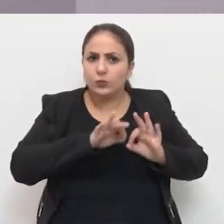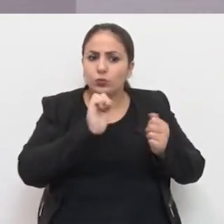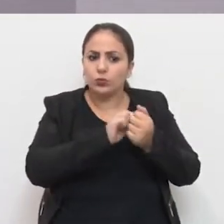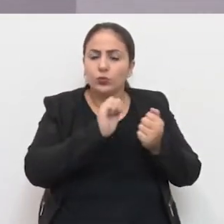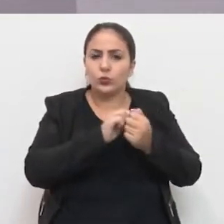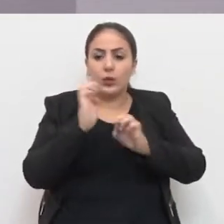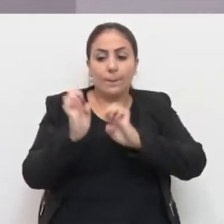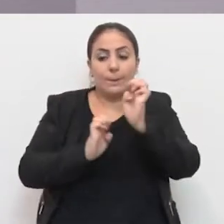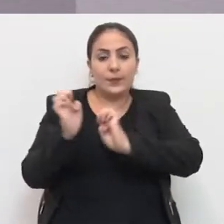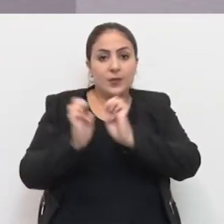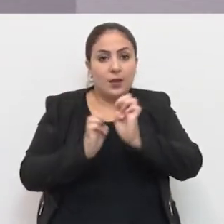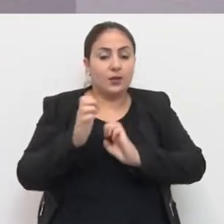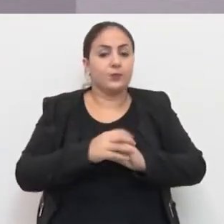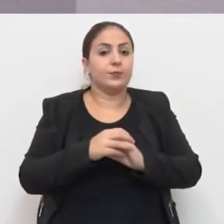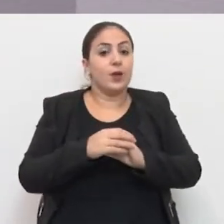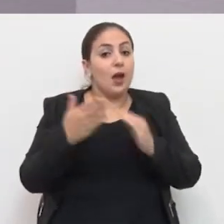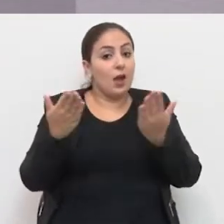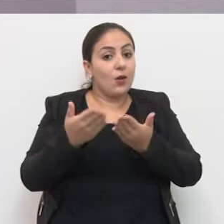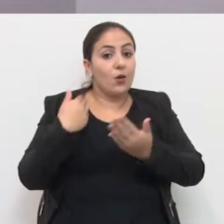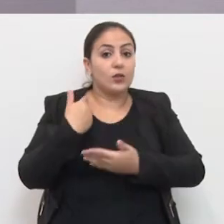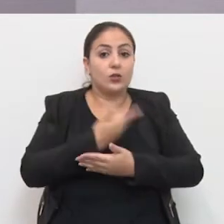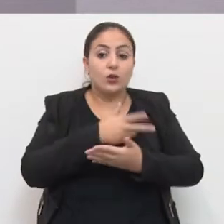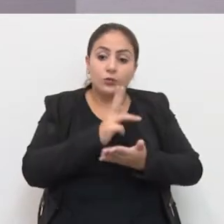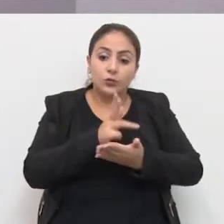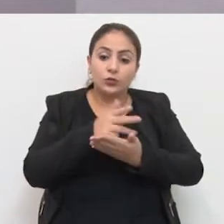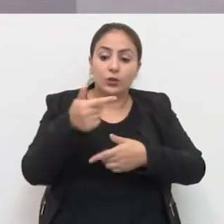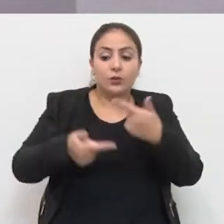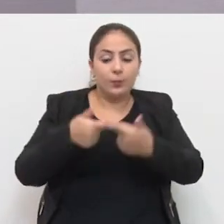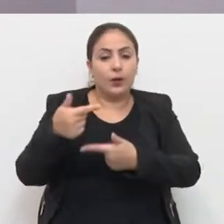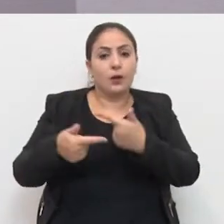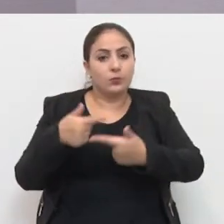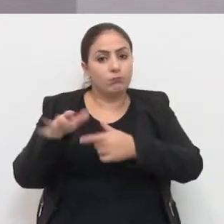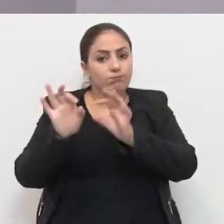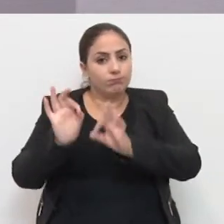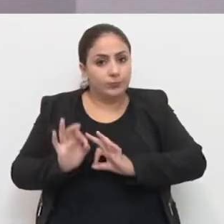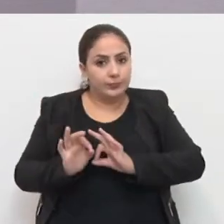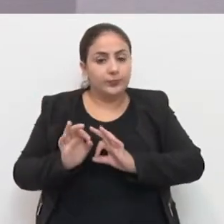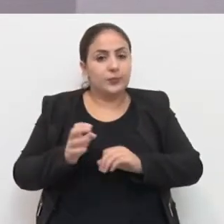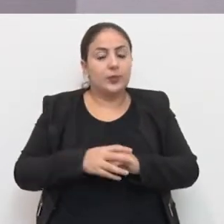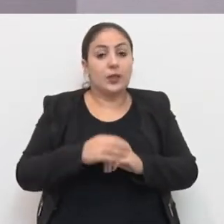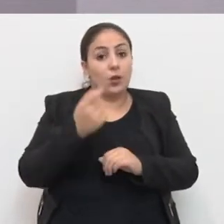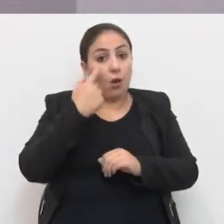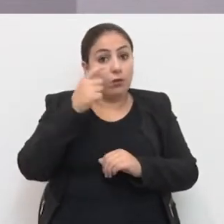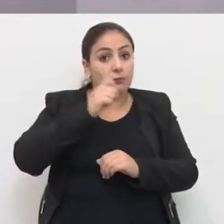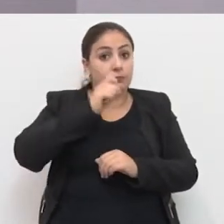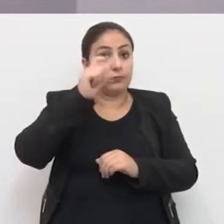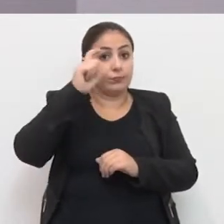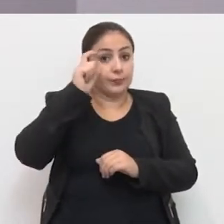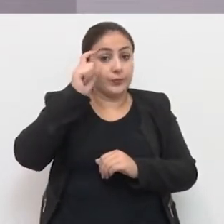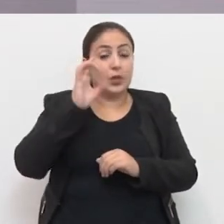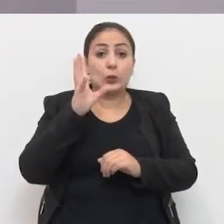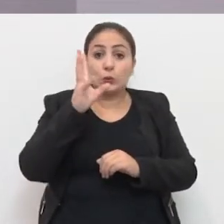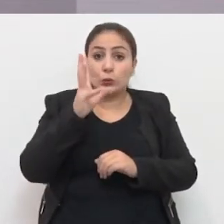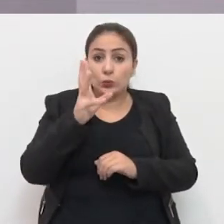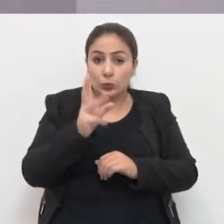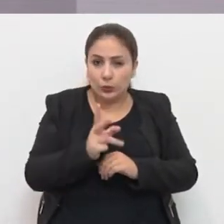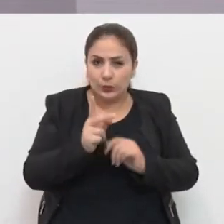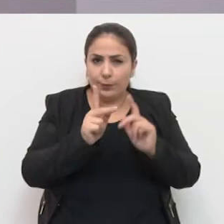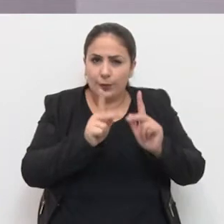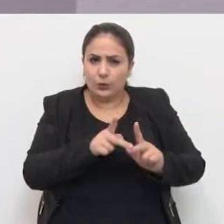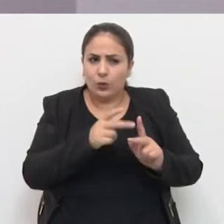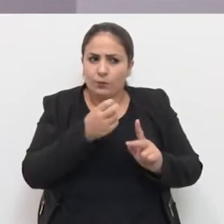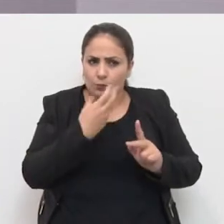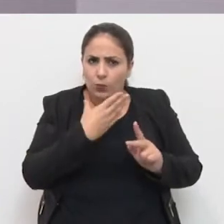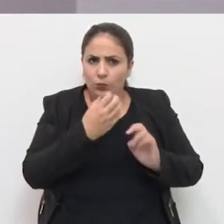com os empresários e agora é continuar os trabalhos, mas alertando aquele